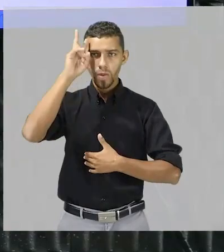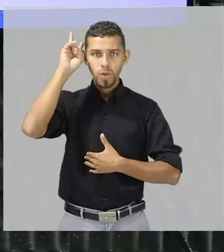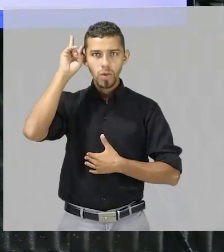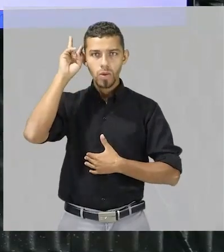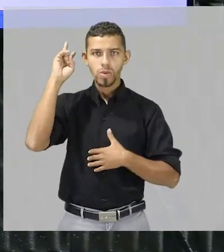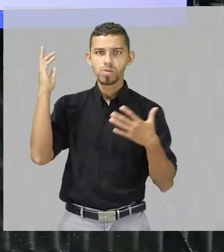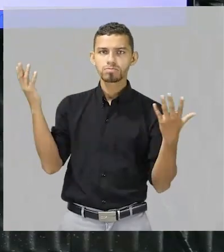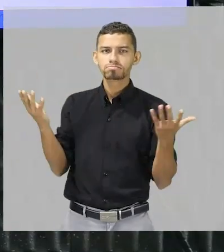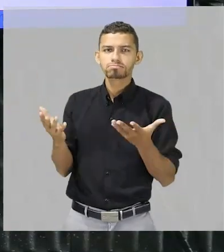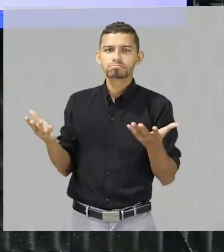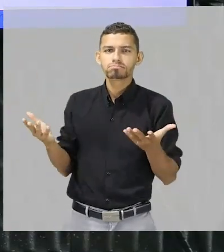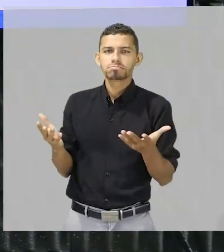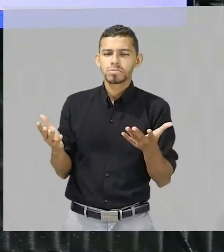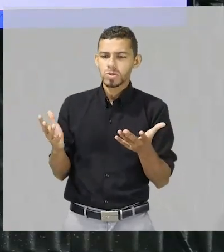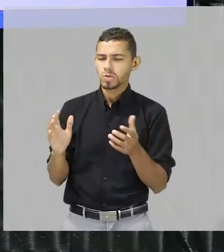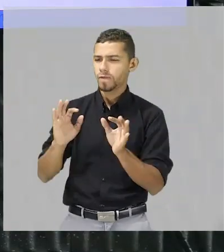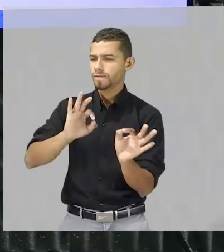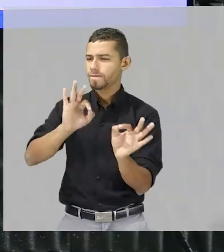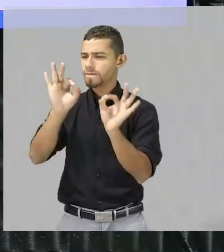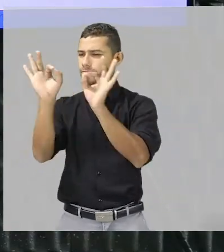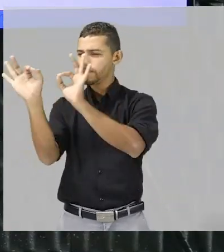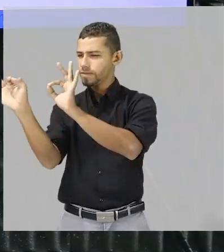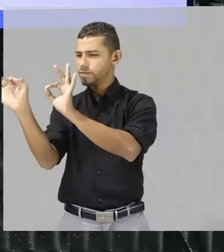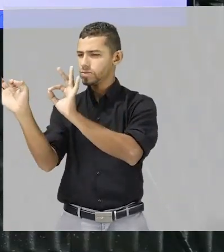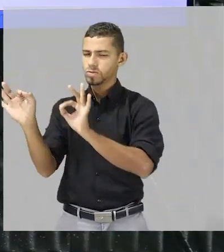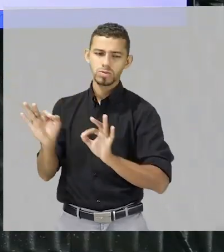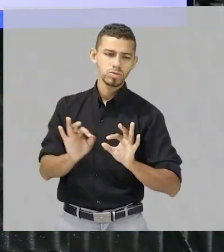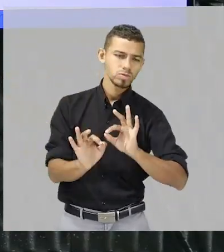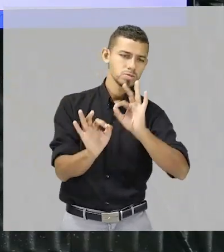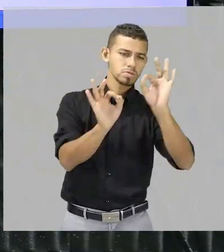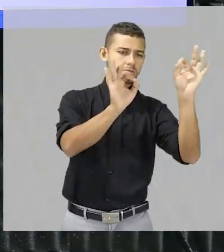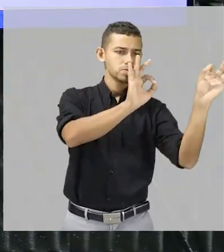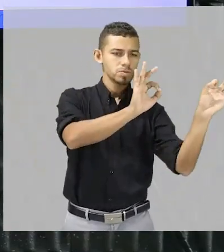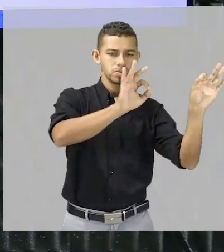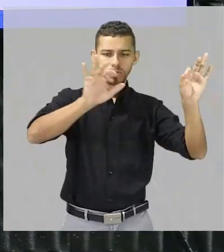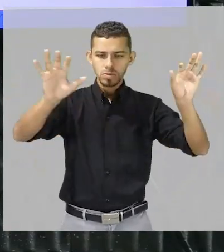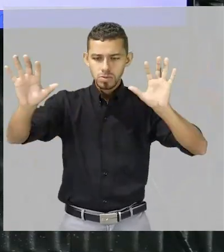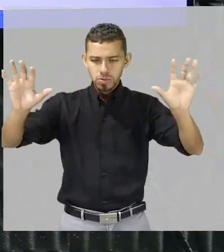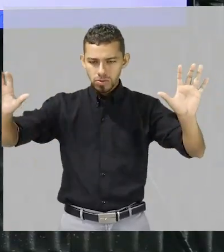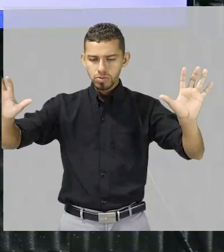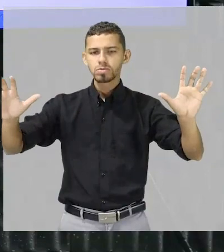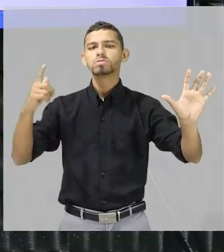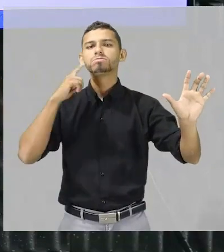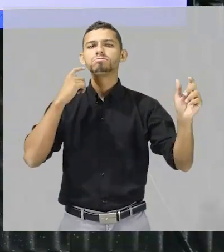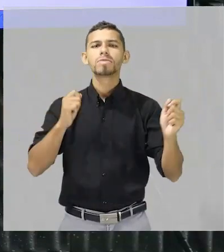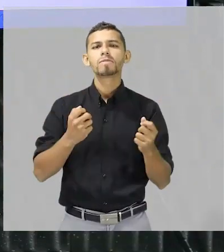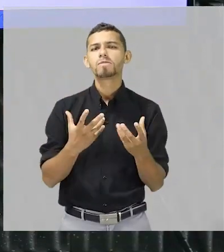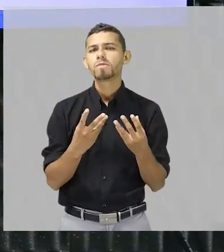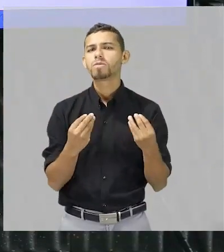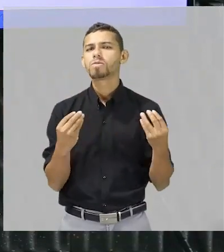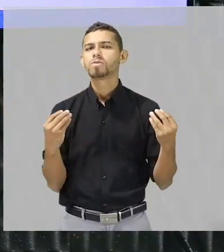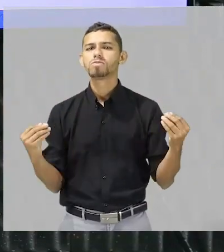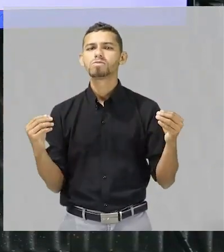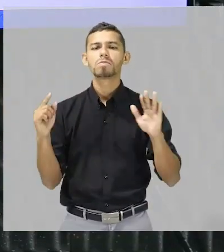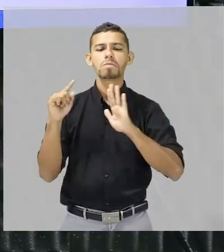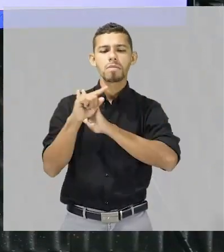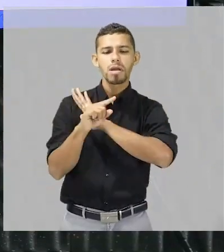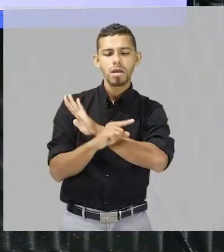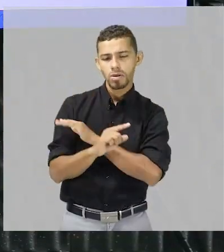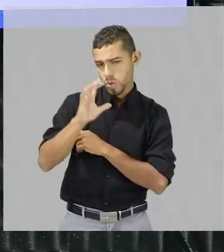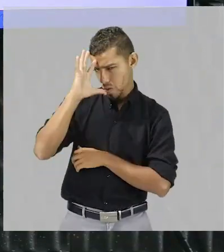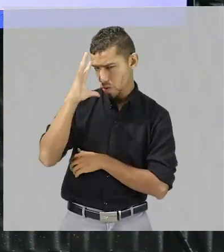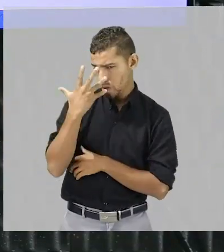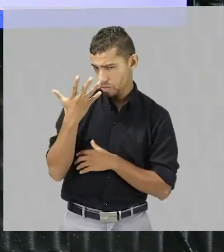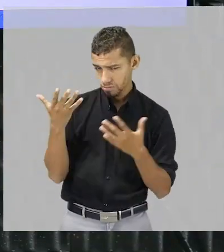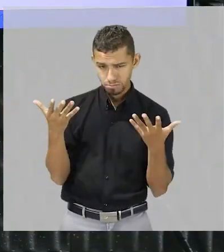dividimos, trabalhamos em dois vídeos para abordar o máximo de questões possíveis e de situações